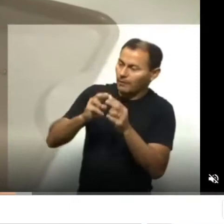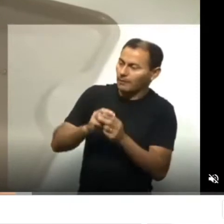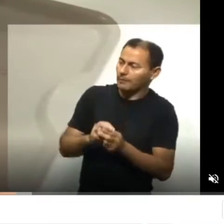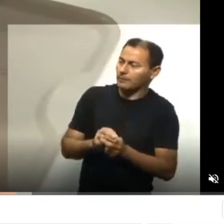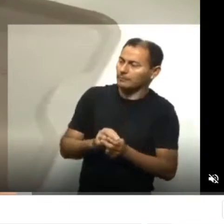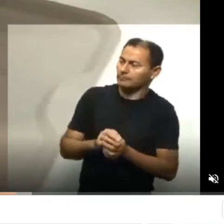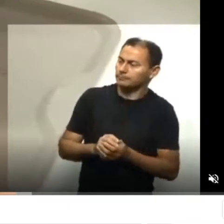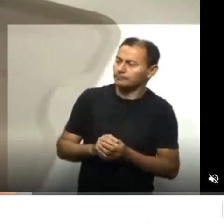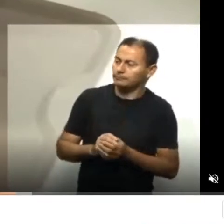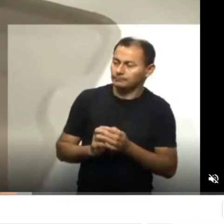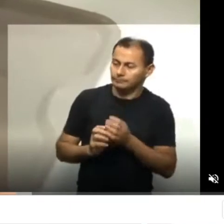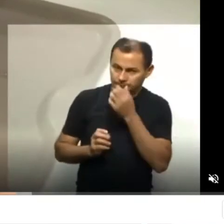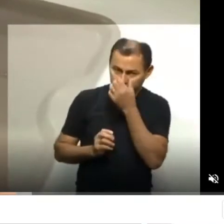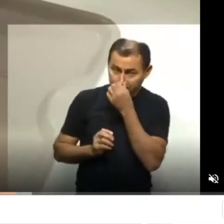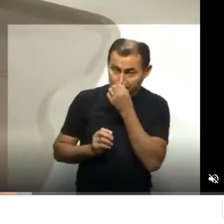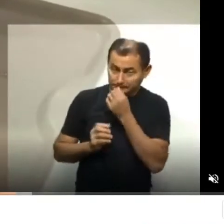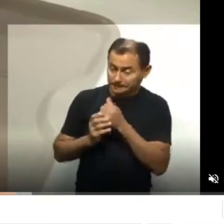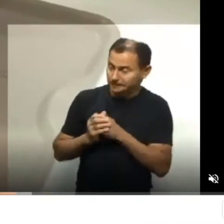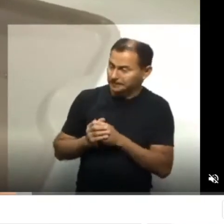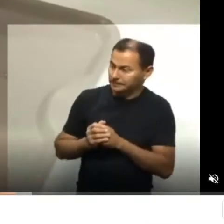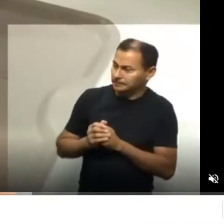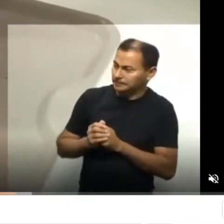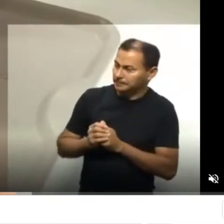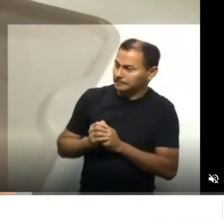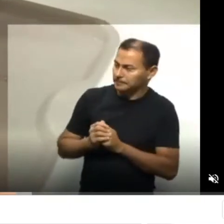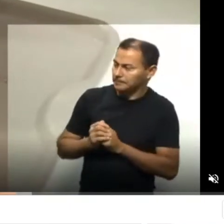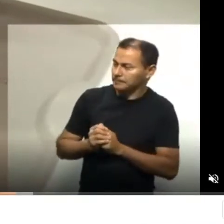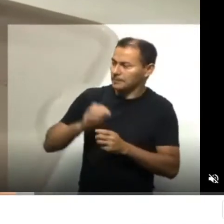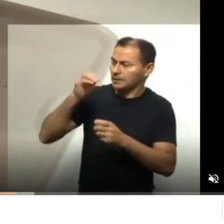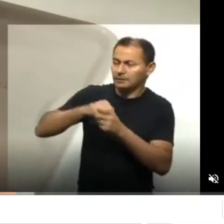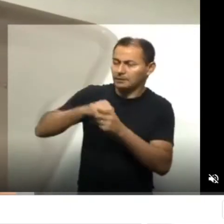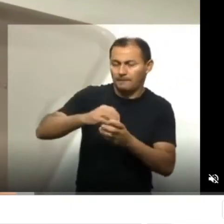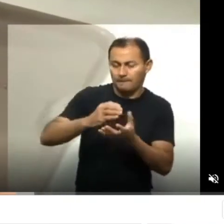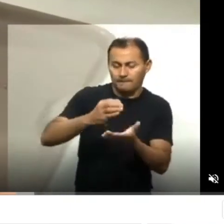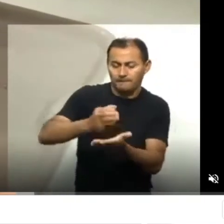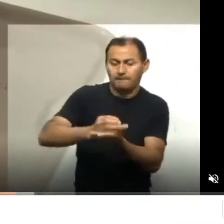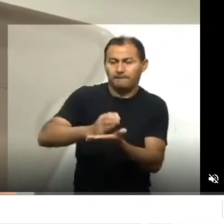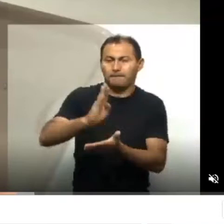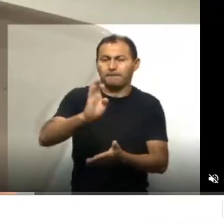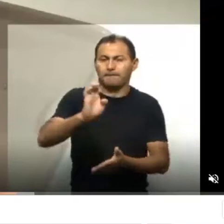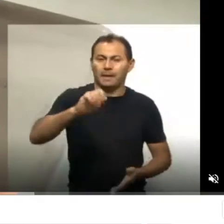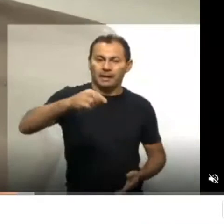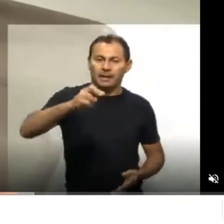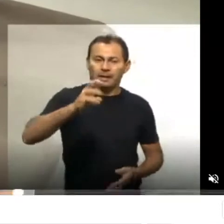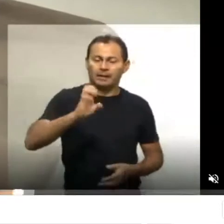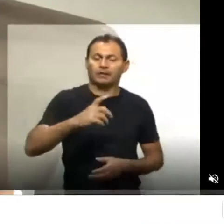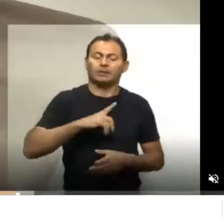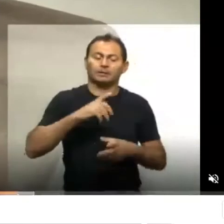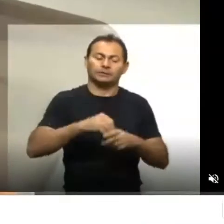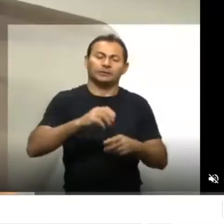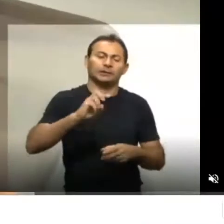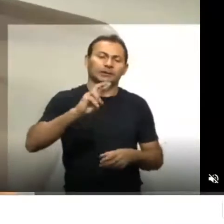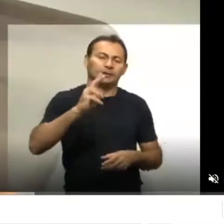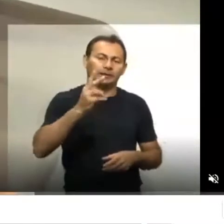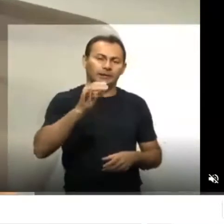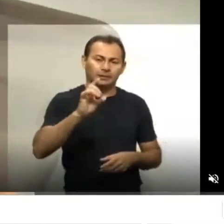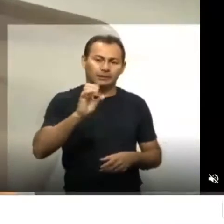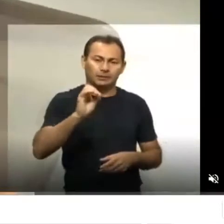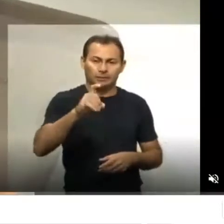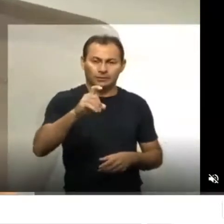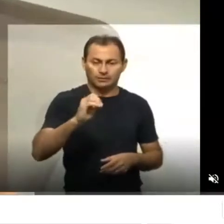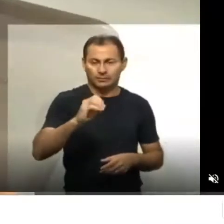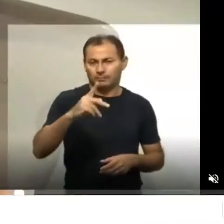Serve também com hidróxido de sódio, viu, gente? Esse aqui foi utilizado o hidróxido de potássio. Então, coloquei 1 ml de